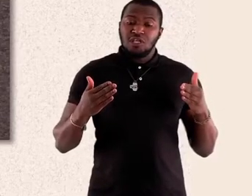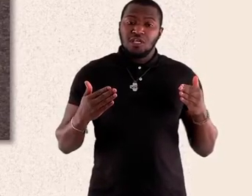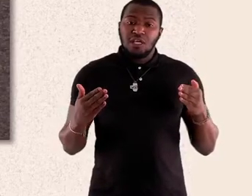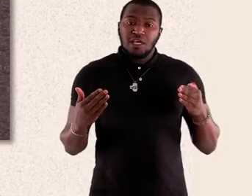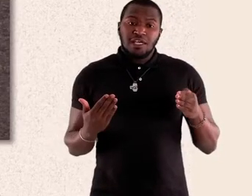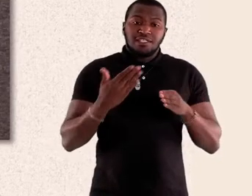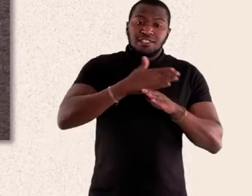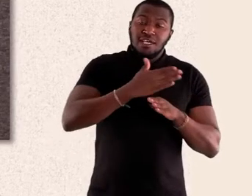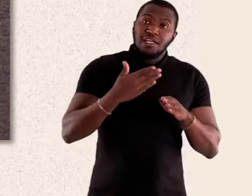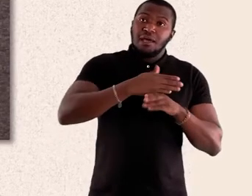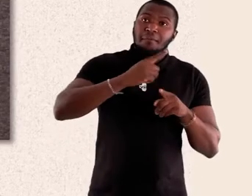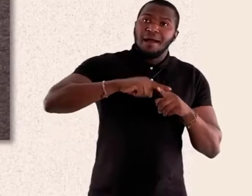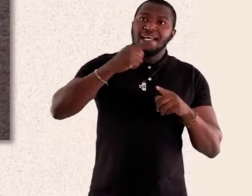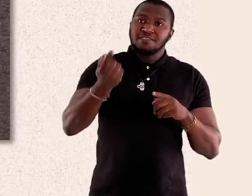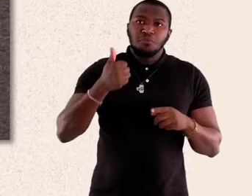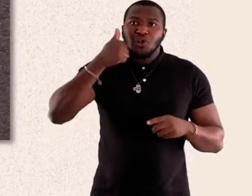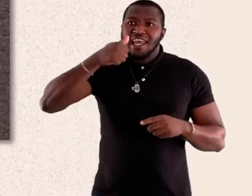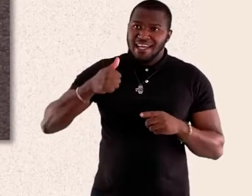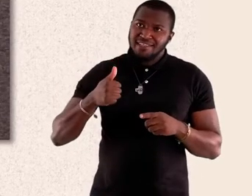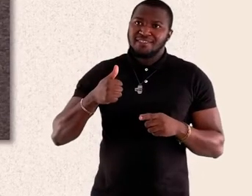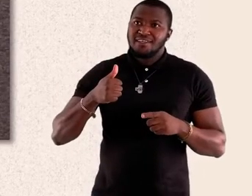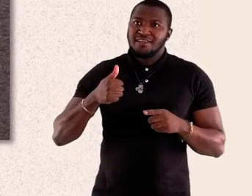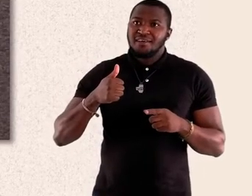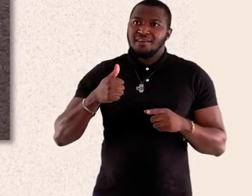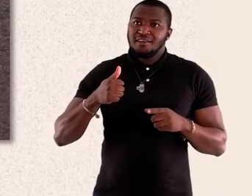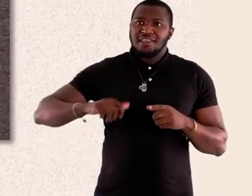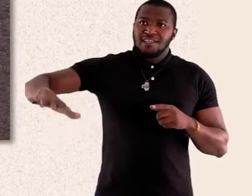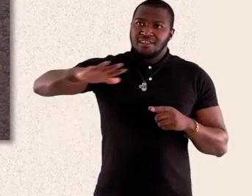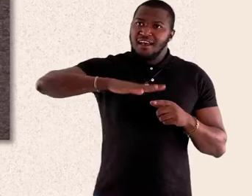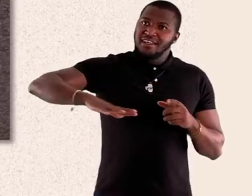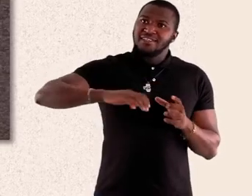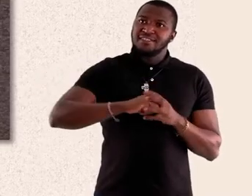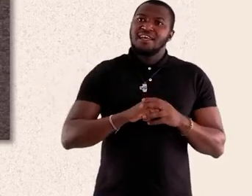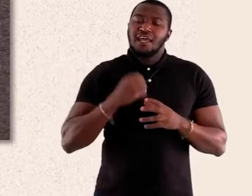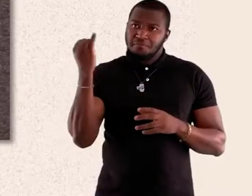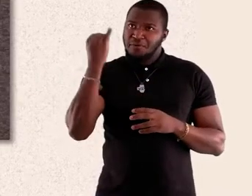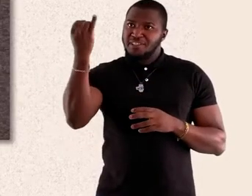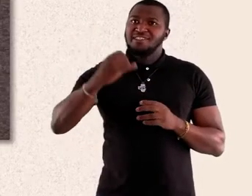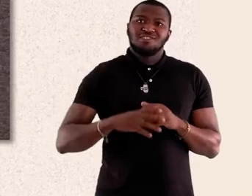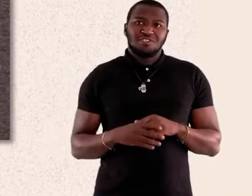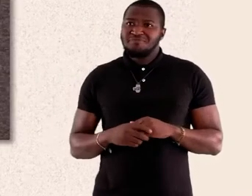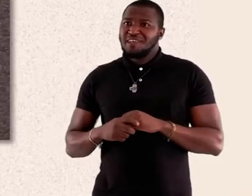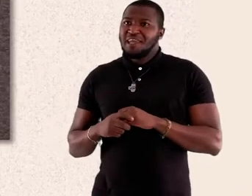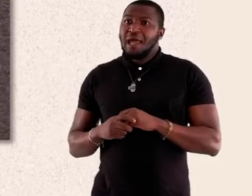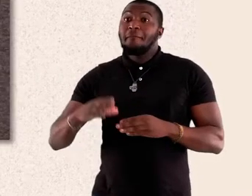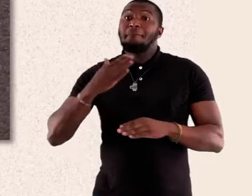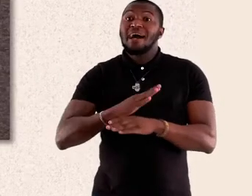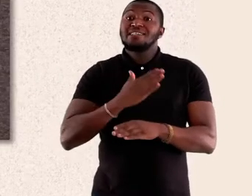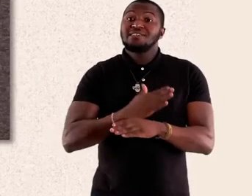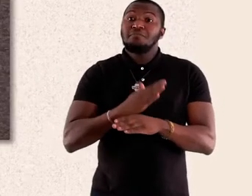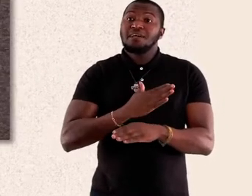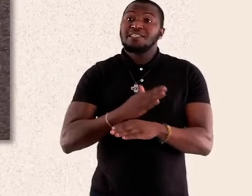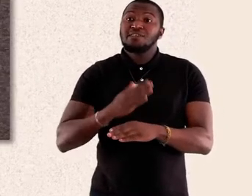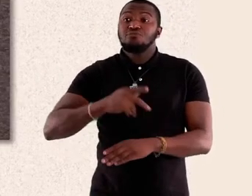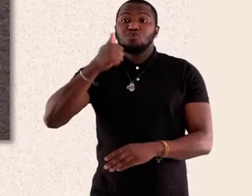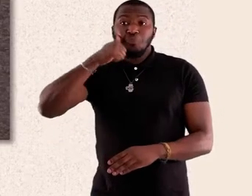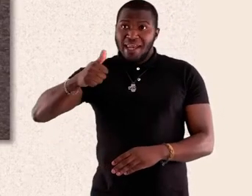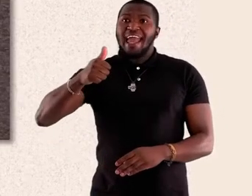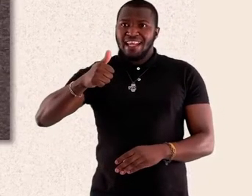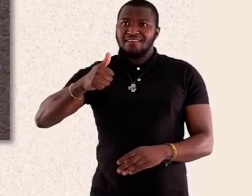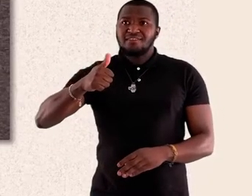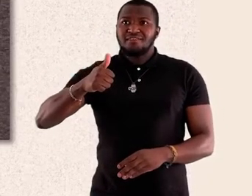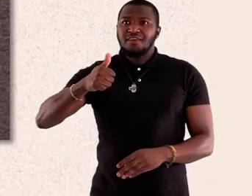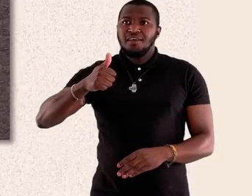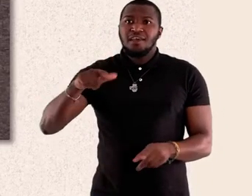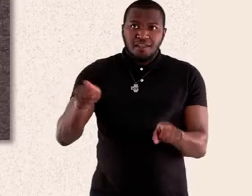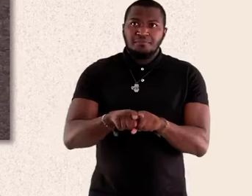vem sendo pensada é bastante importante né a participação de mulheres e o